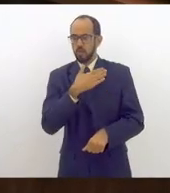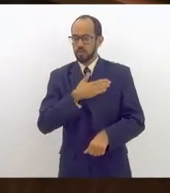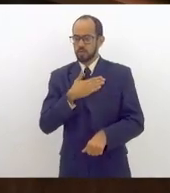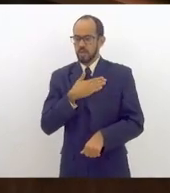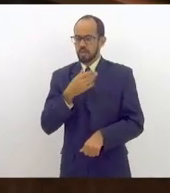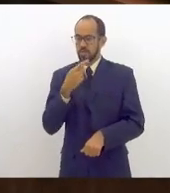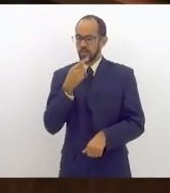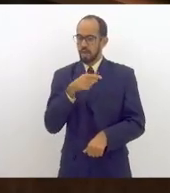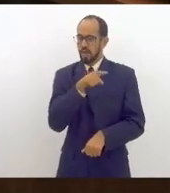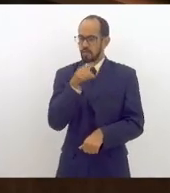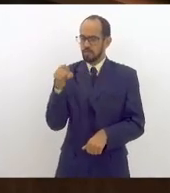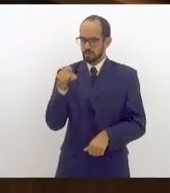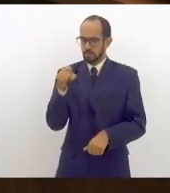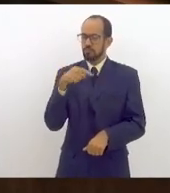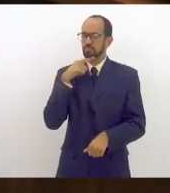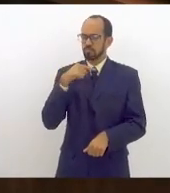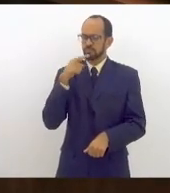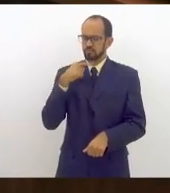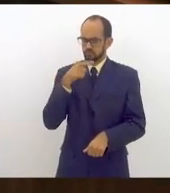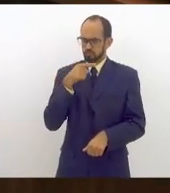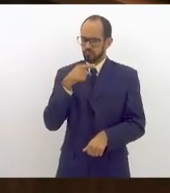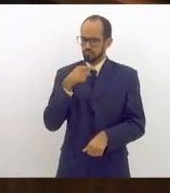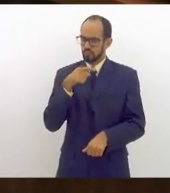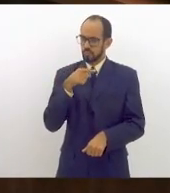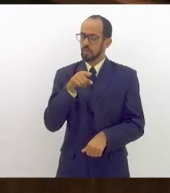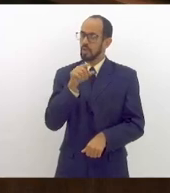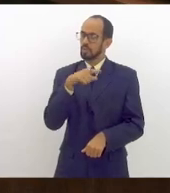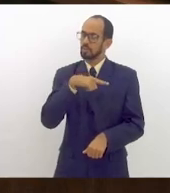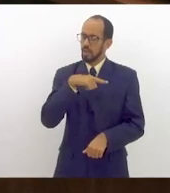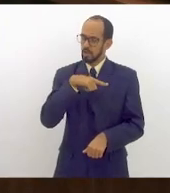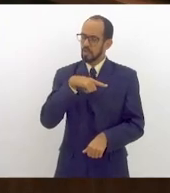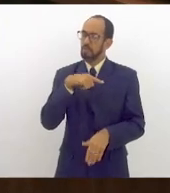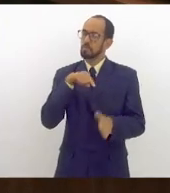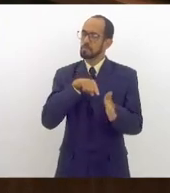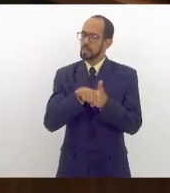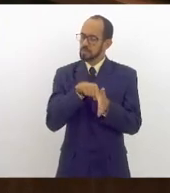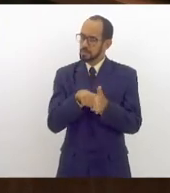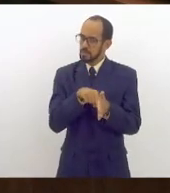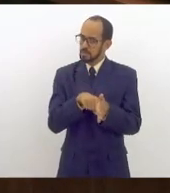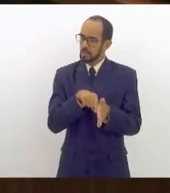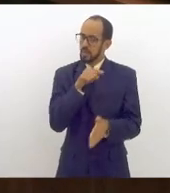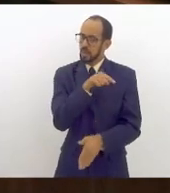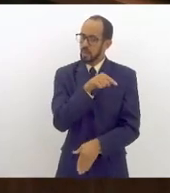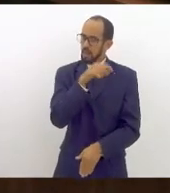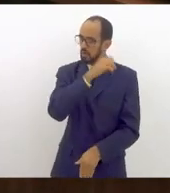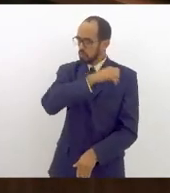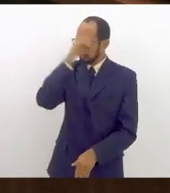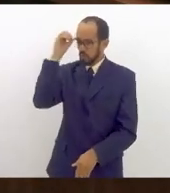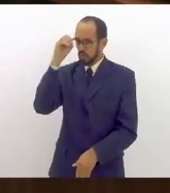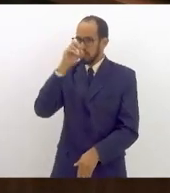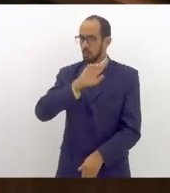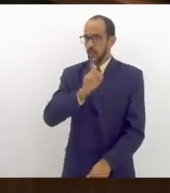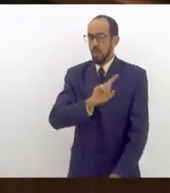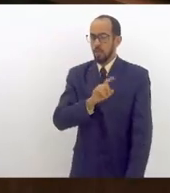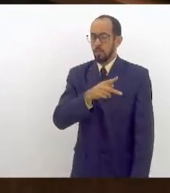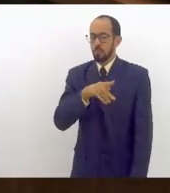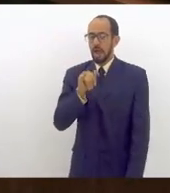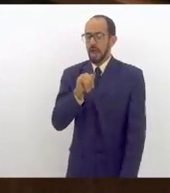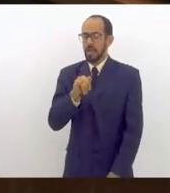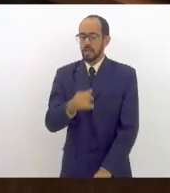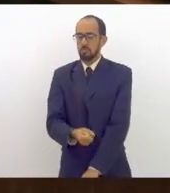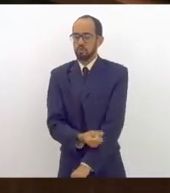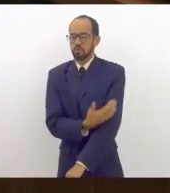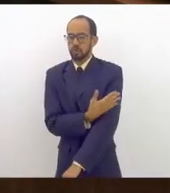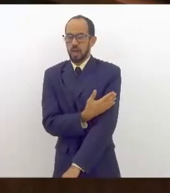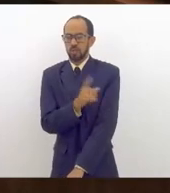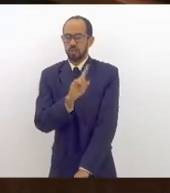essa dúvida. Pesquisem, o Jairinho é inocente. Isso não é um pai emocionado falando, não. Quem está falando aqui é